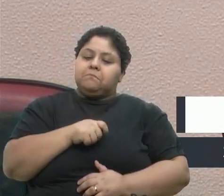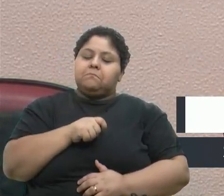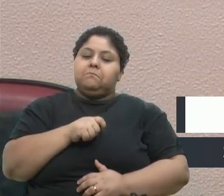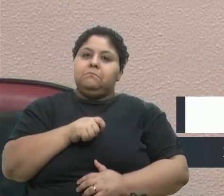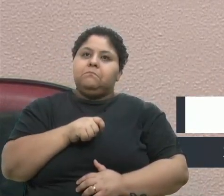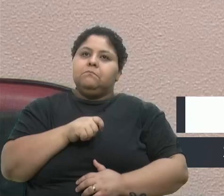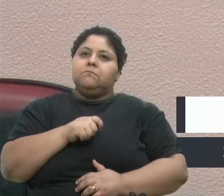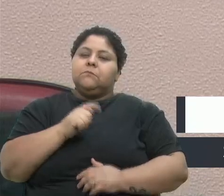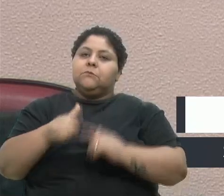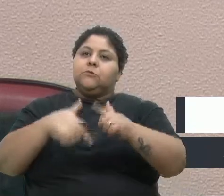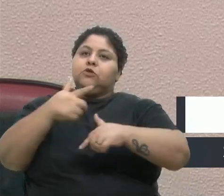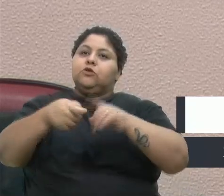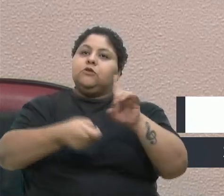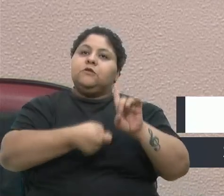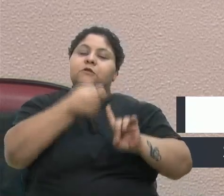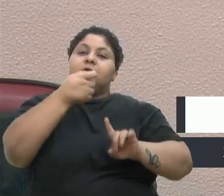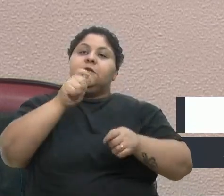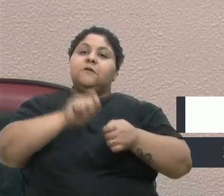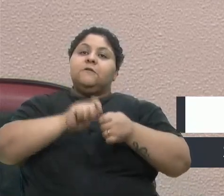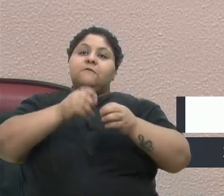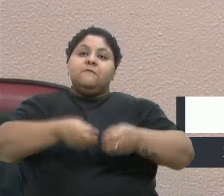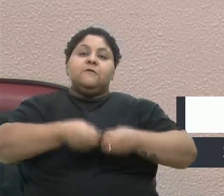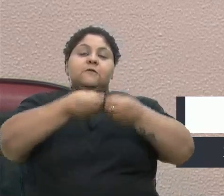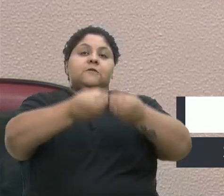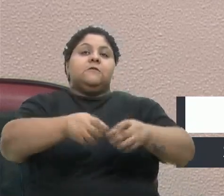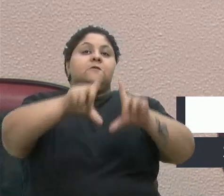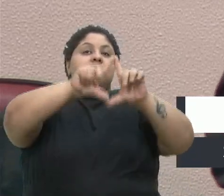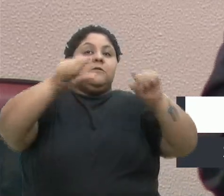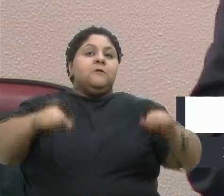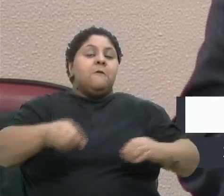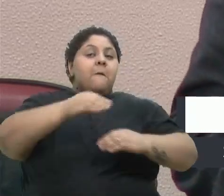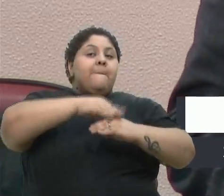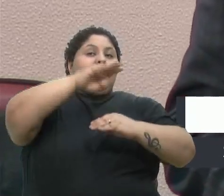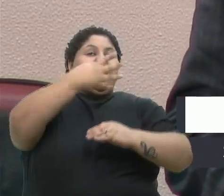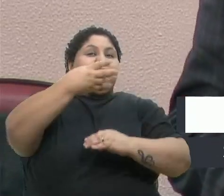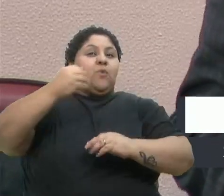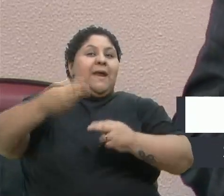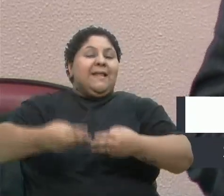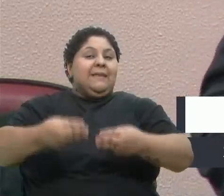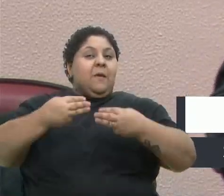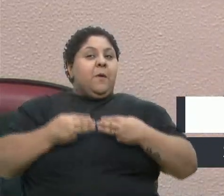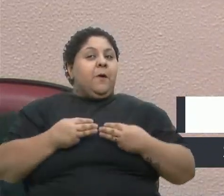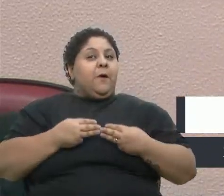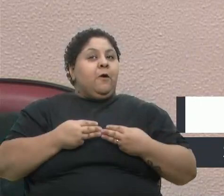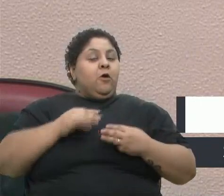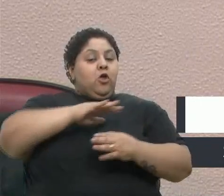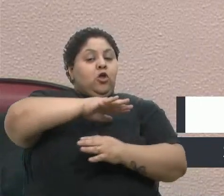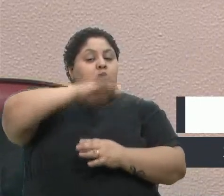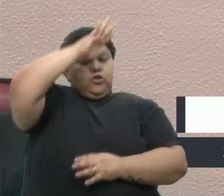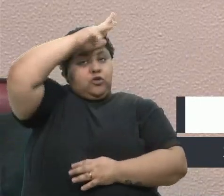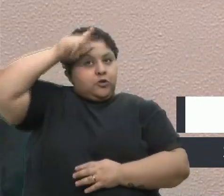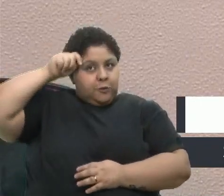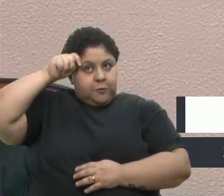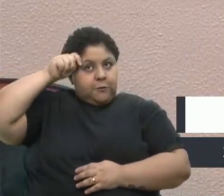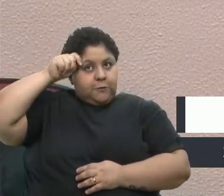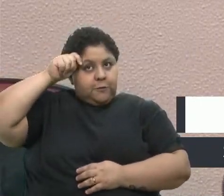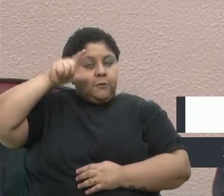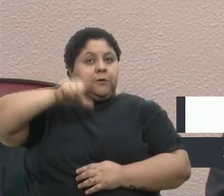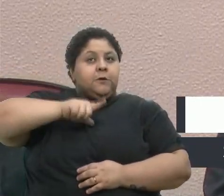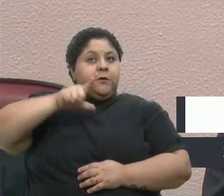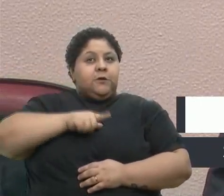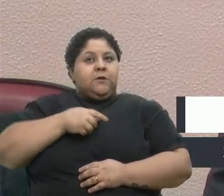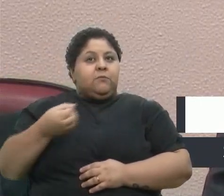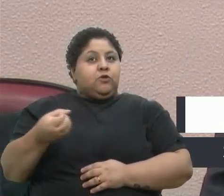nos próximos meses, fazer a entrega em Brasília de mais de 40 moções dos municípios. Estivemos em Nova